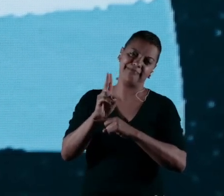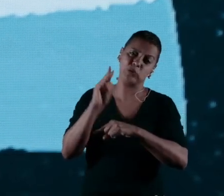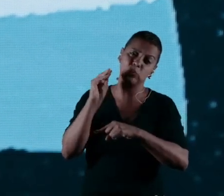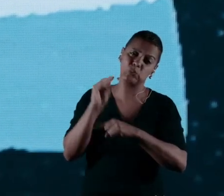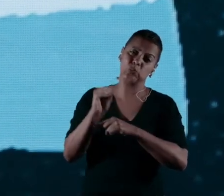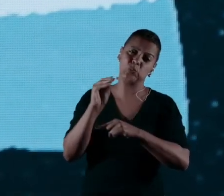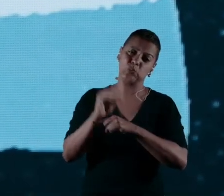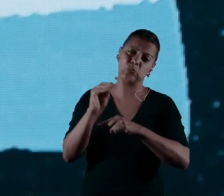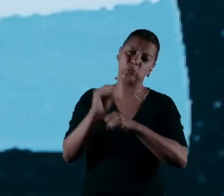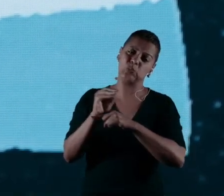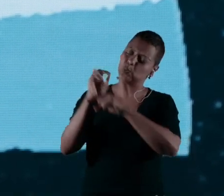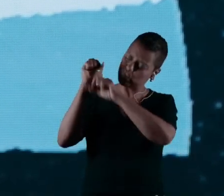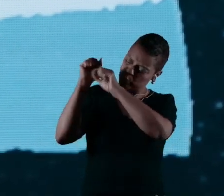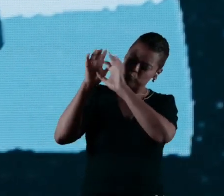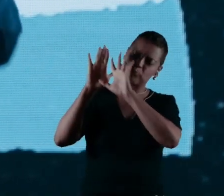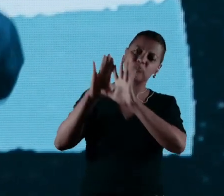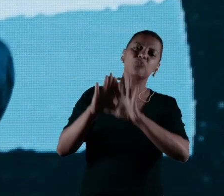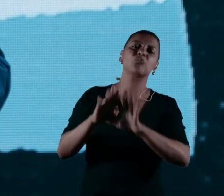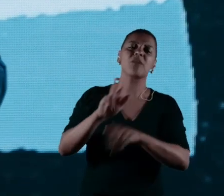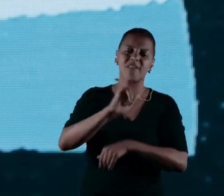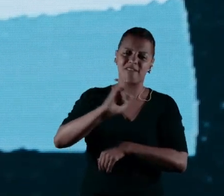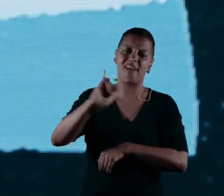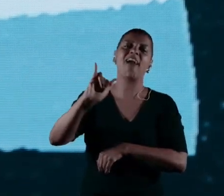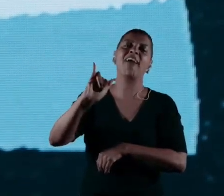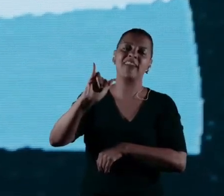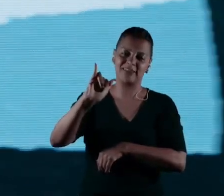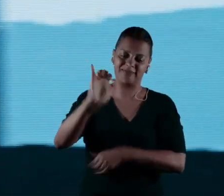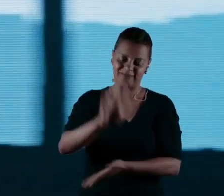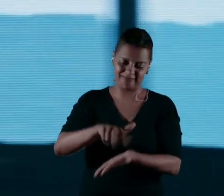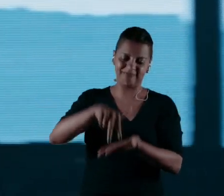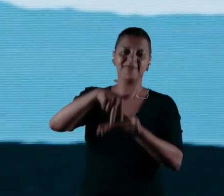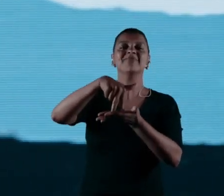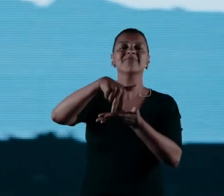que vai te abençoar e vai te tornar pleno.